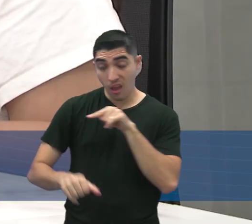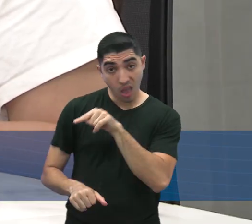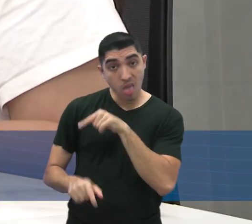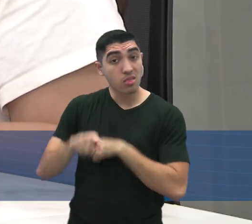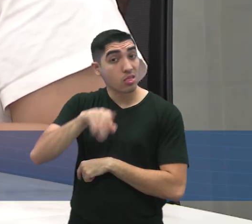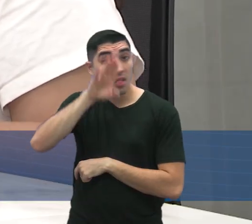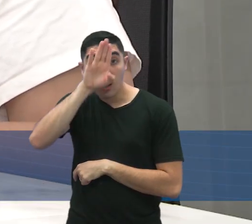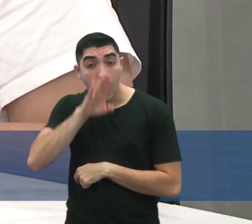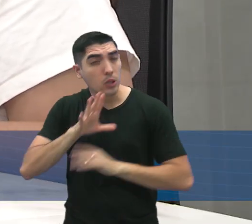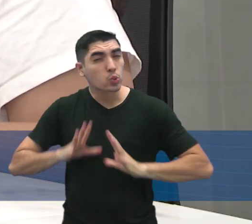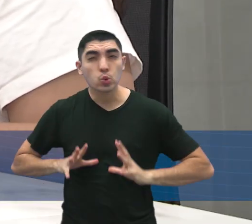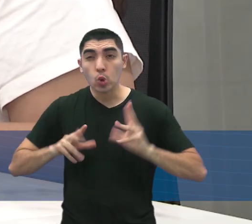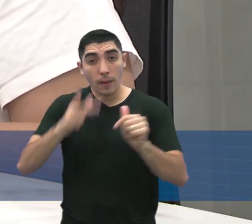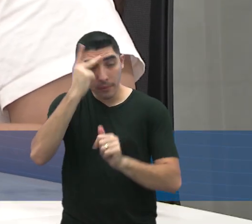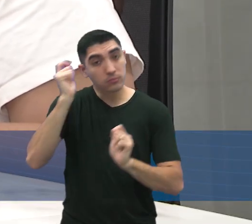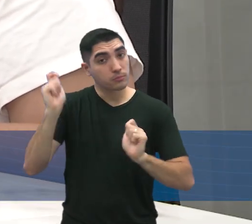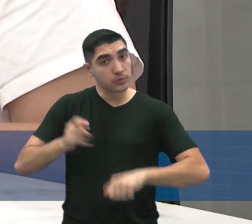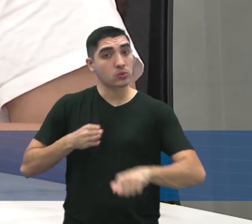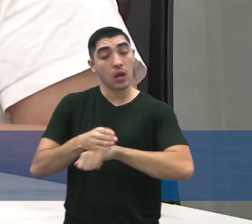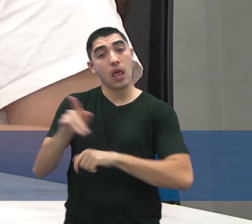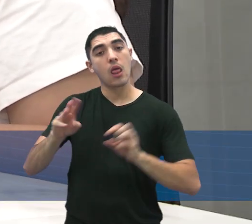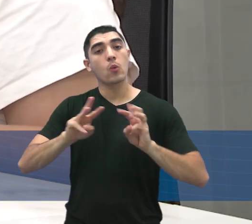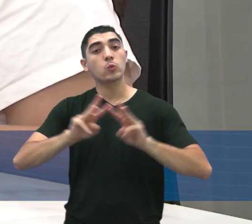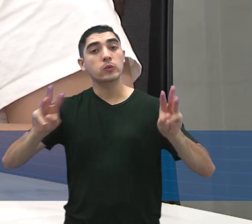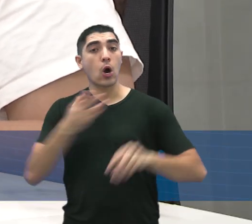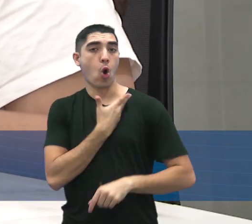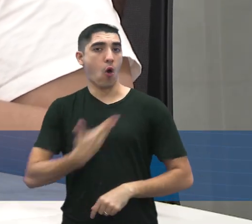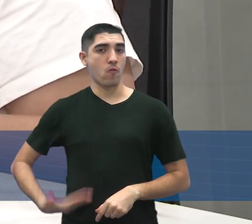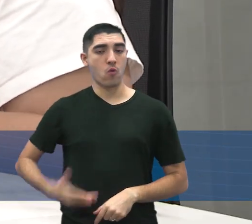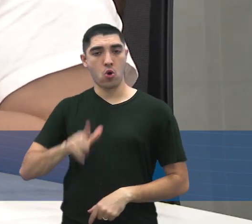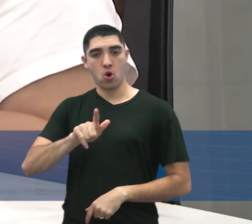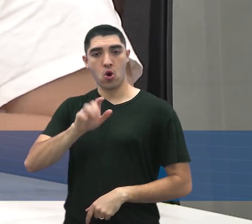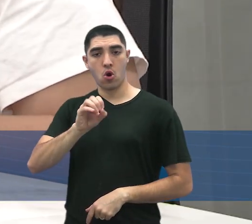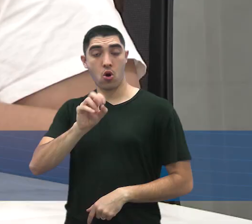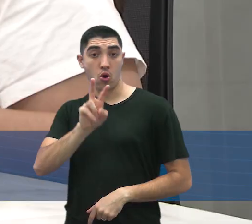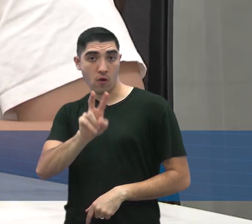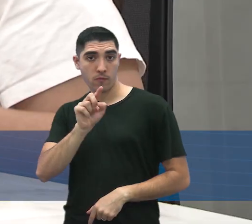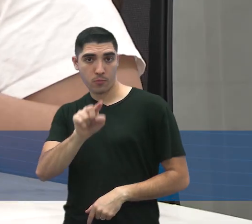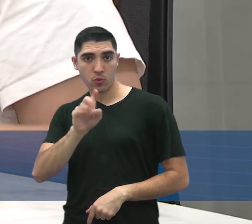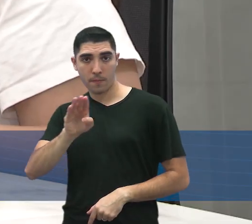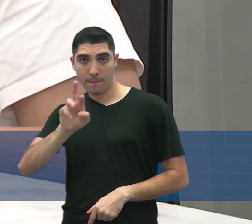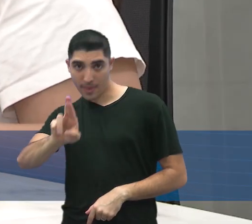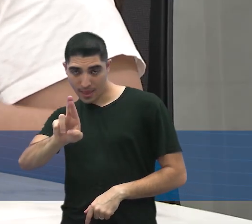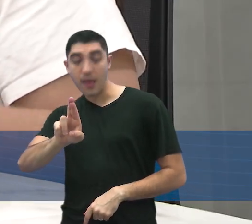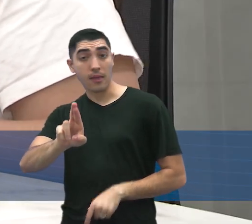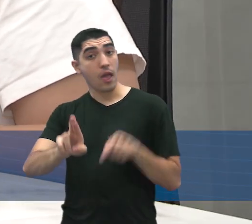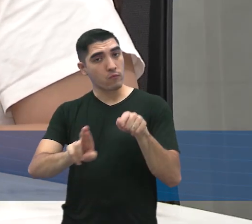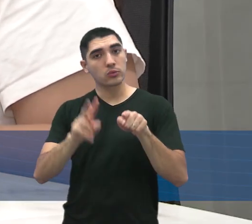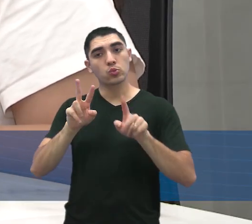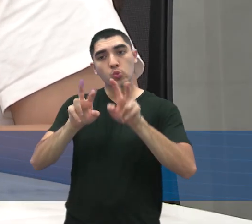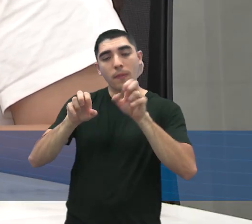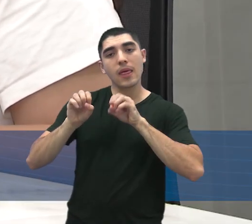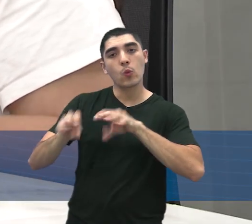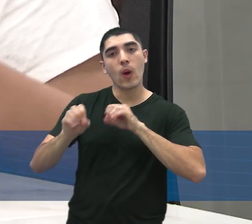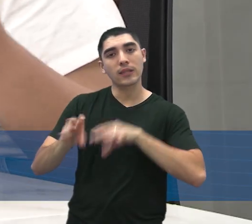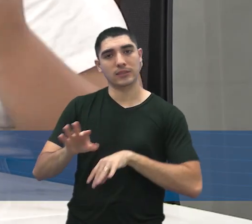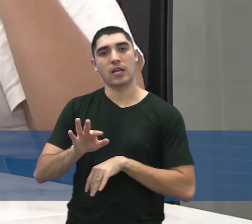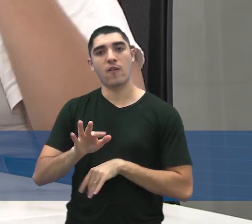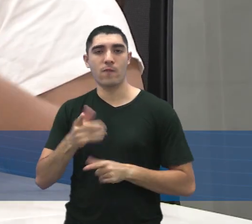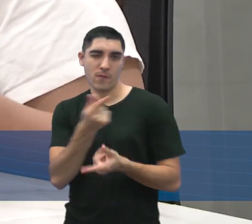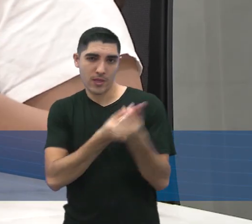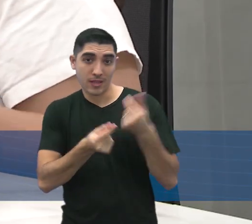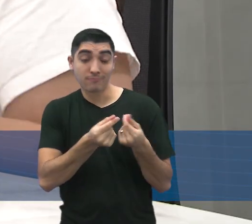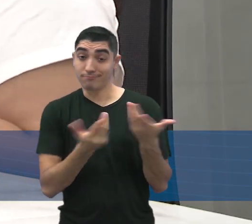está disponível para todo mundo no site do Gov, então é só acessar lá e pesquisar pela planilha de educação financeira que você vai encontrar.